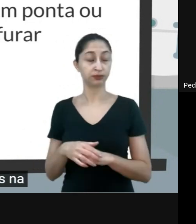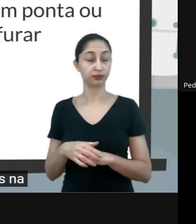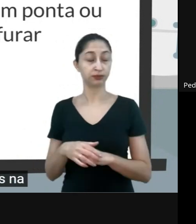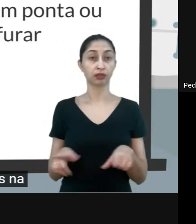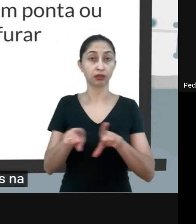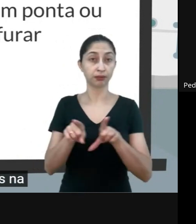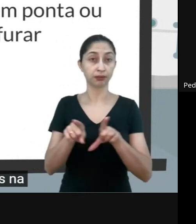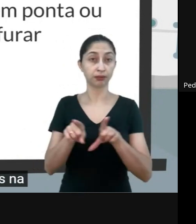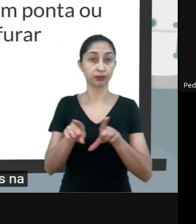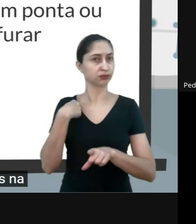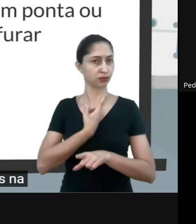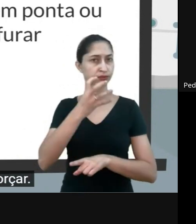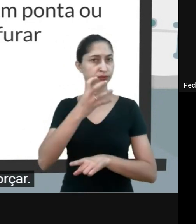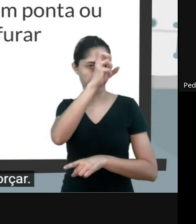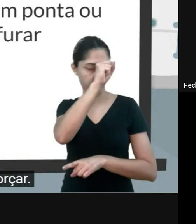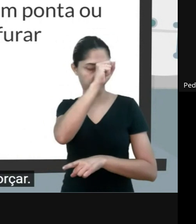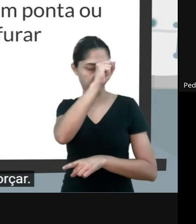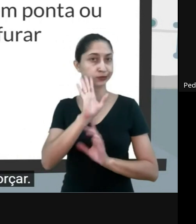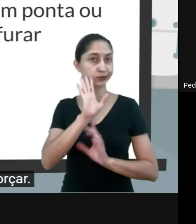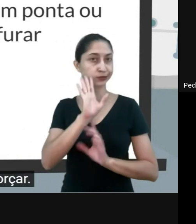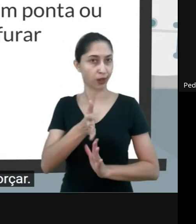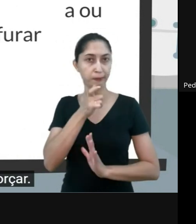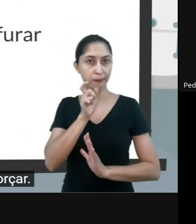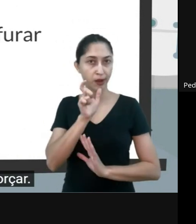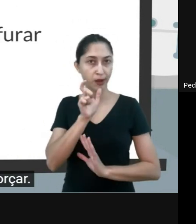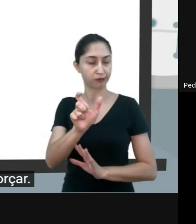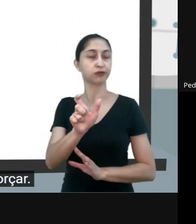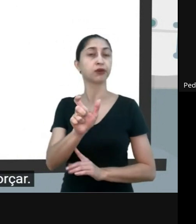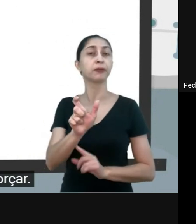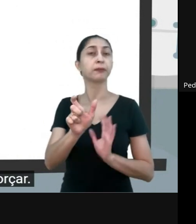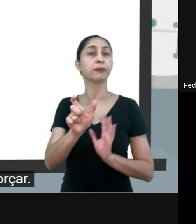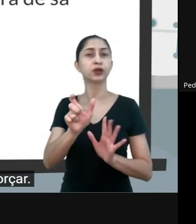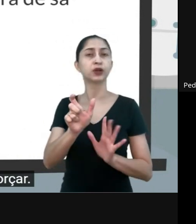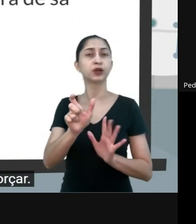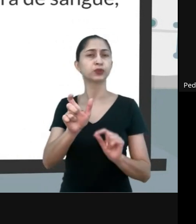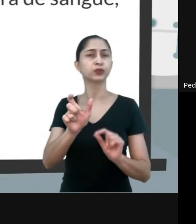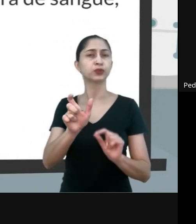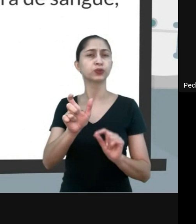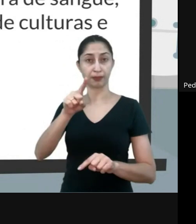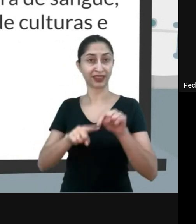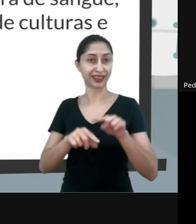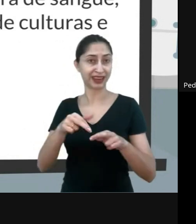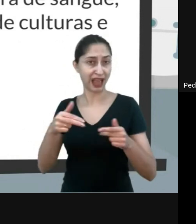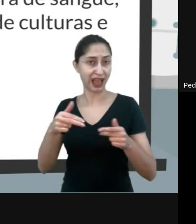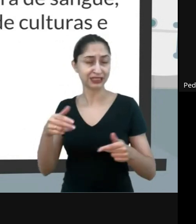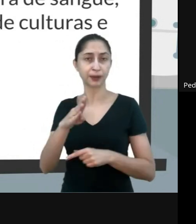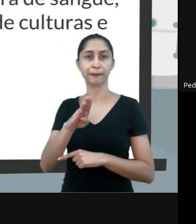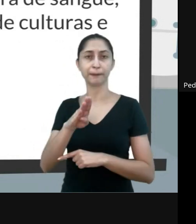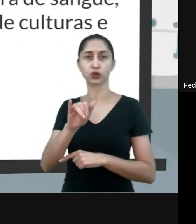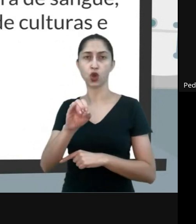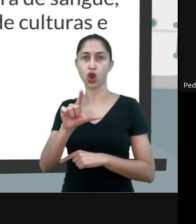um termo que já aprendemos na aula de riscos biológicos e vamos reforçar. Material biológico, que